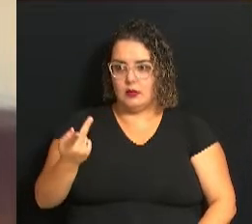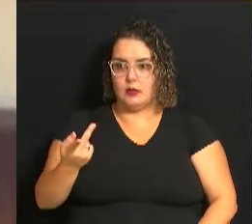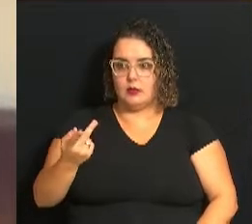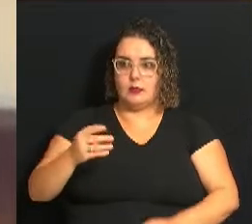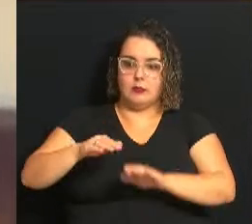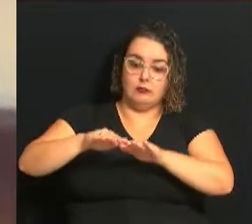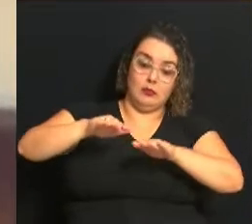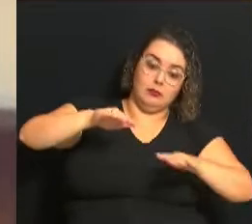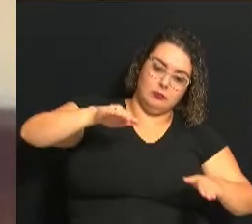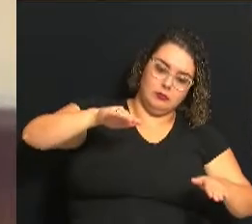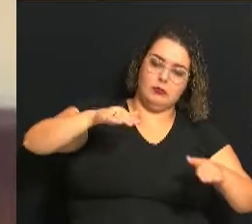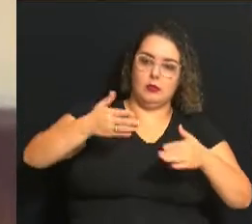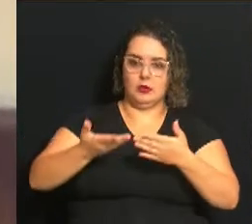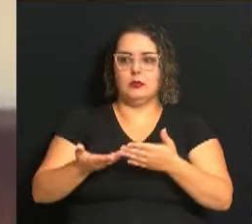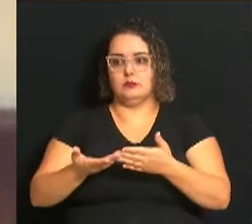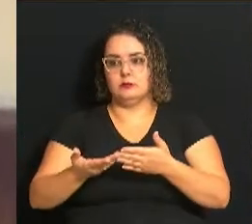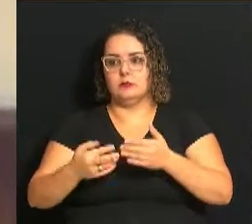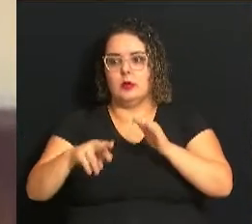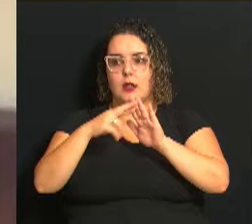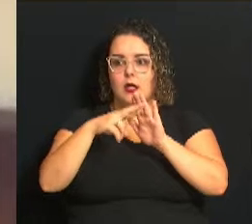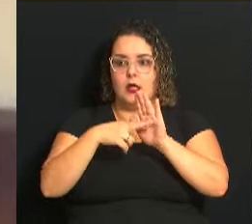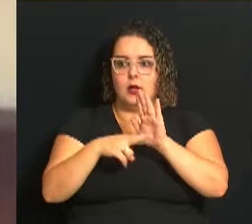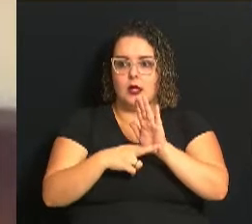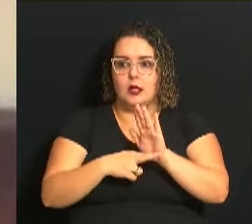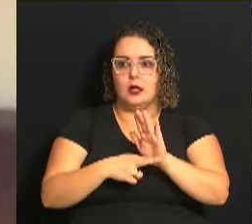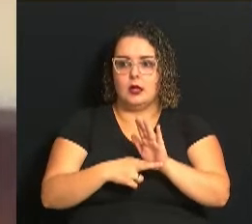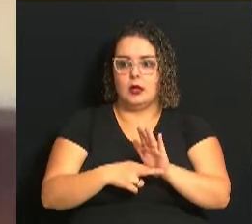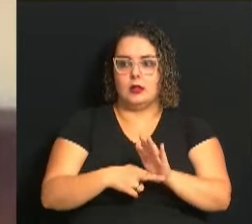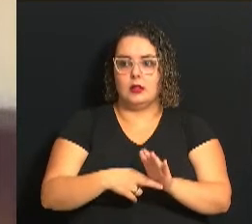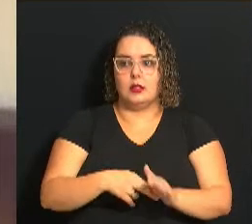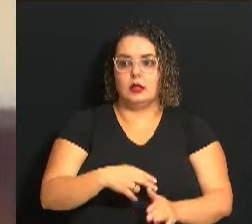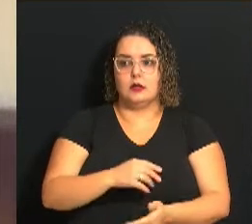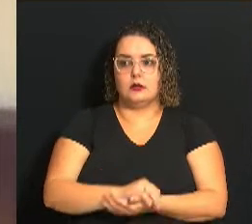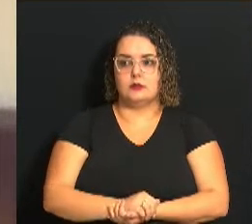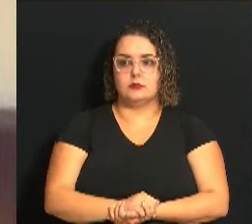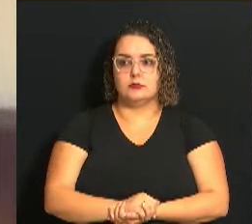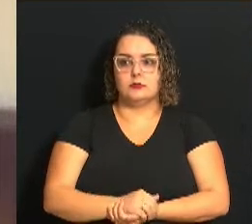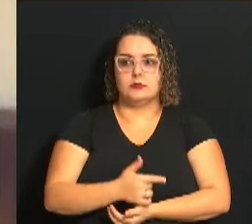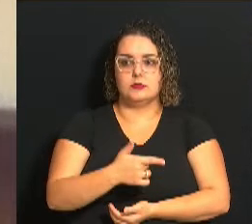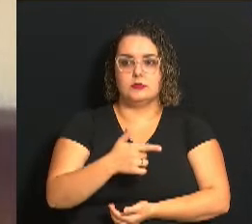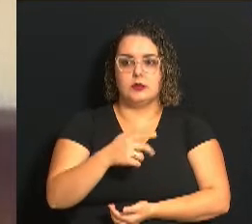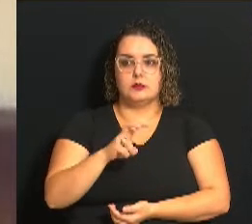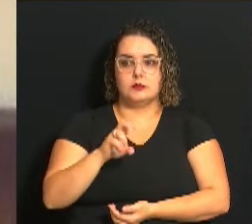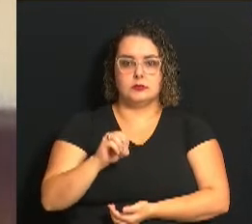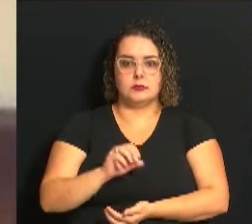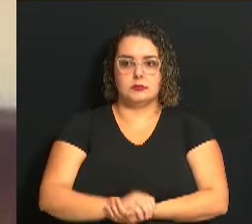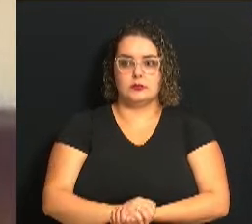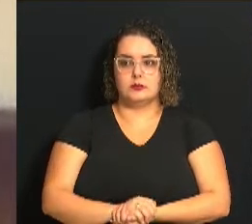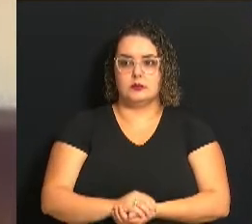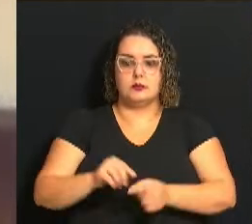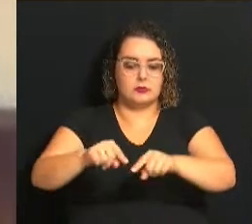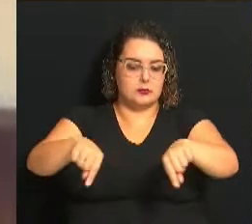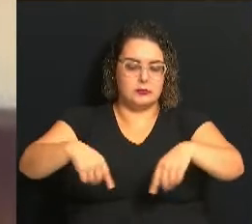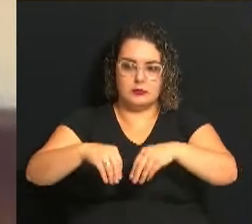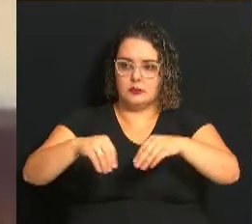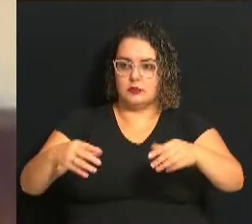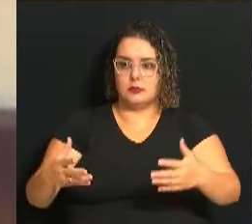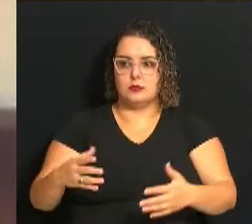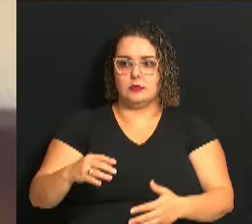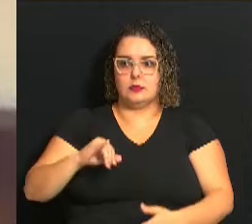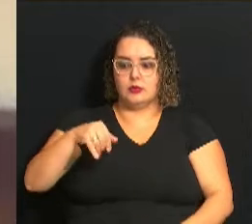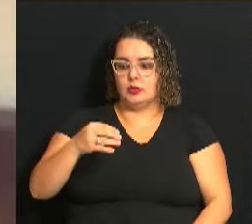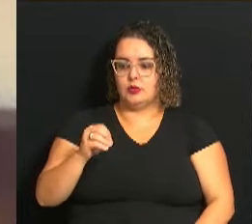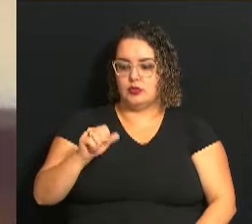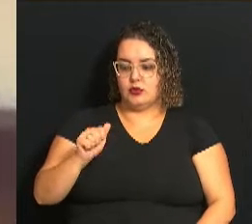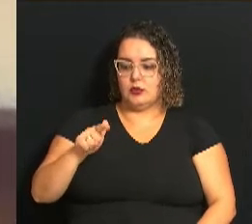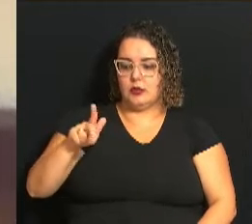né, que era a regra da 10.850, acabou que alguns desses lotes, né, que hoje são destinados, por exemplo, em Joaquim Egídio, ali são os da